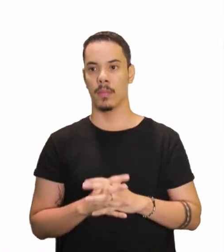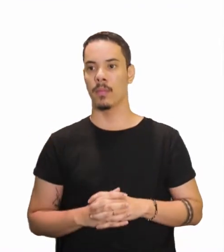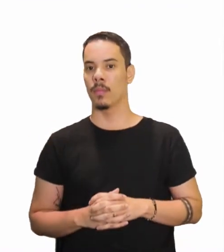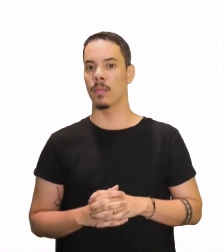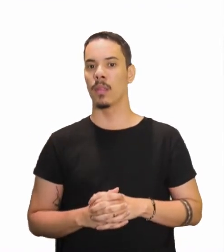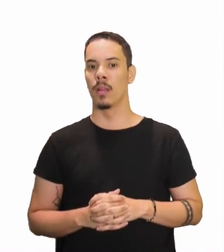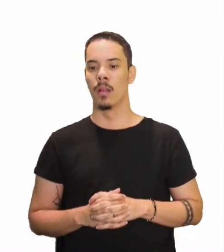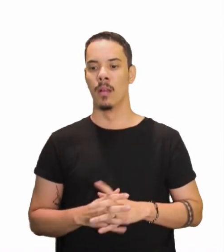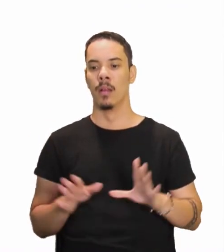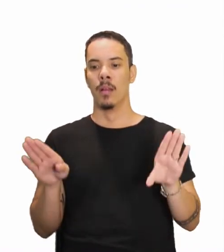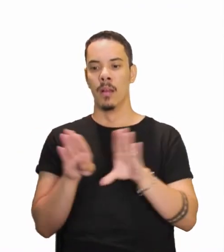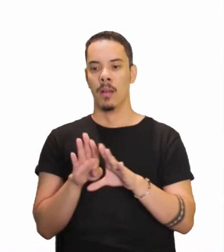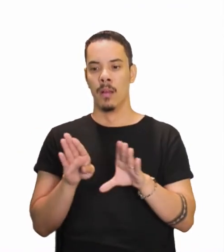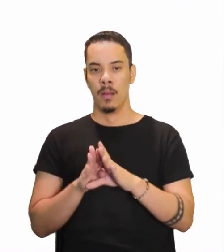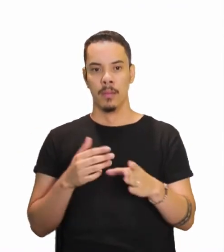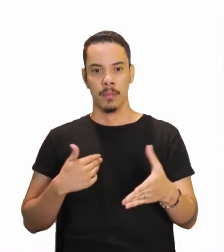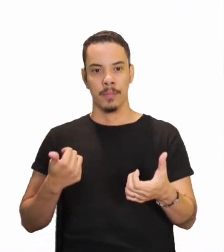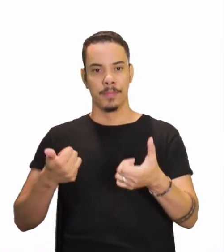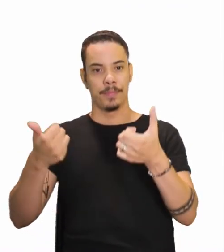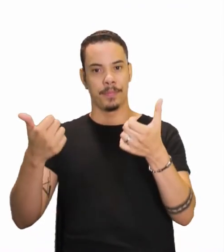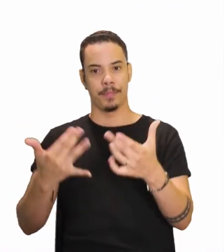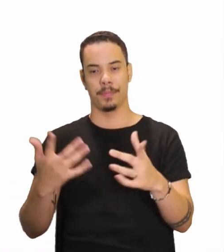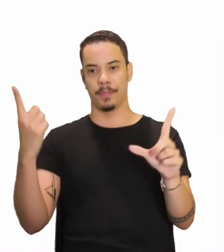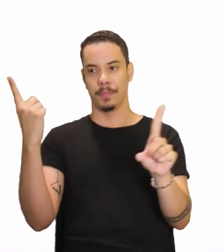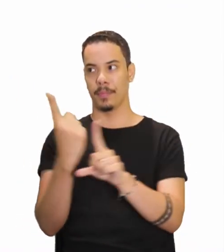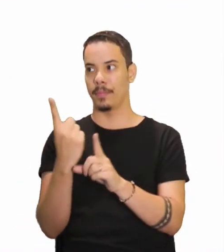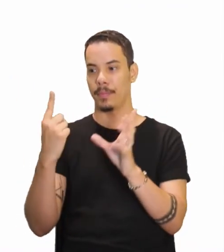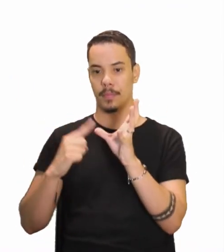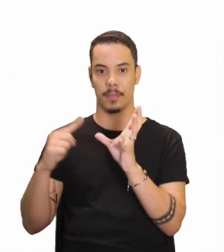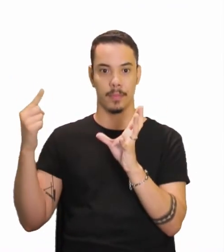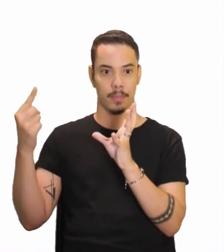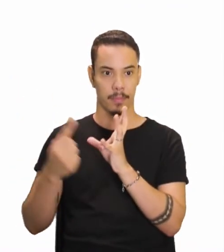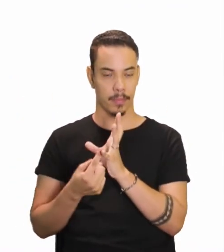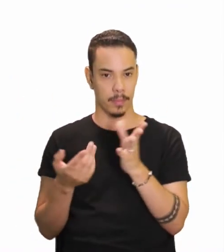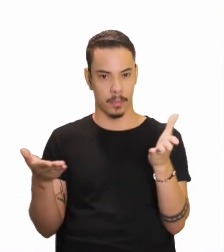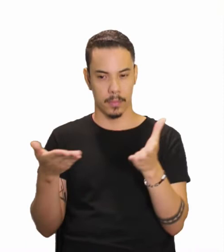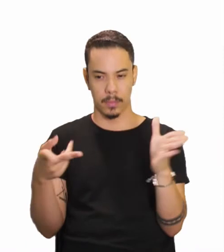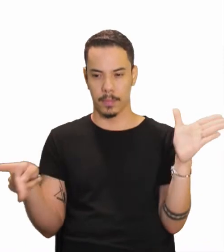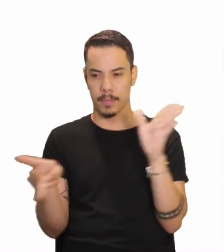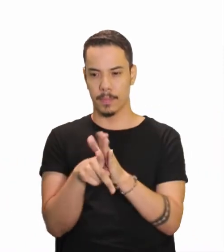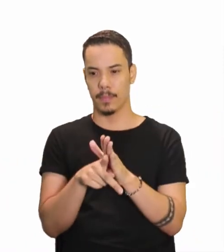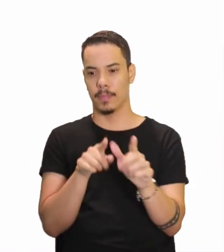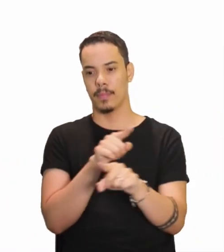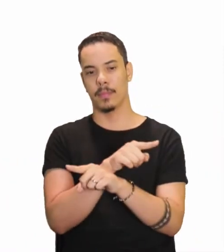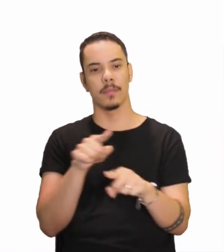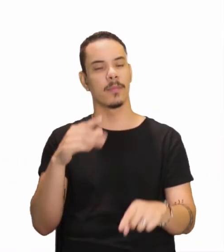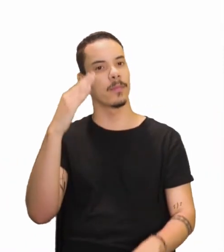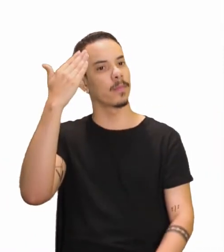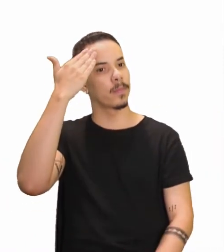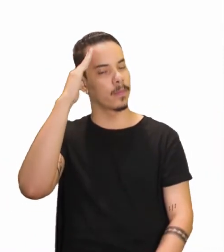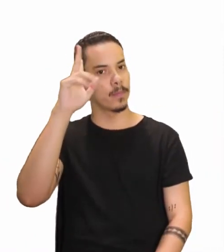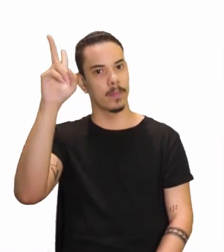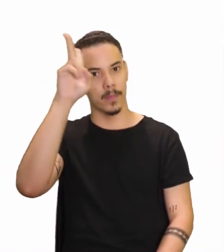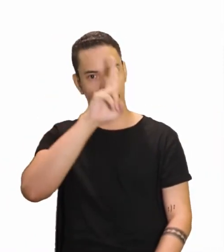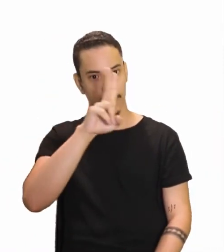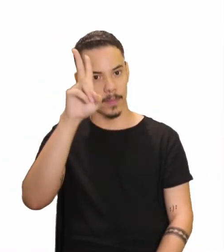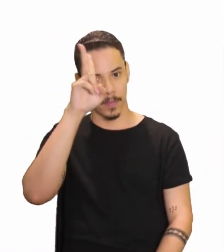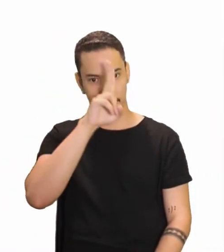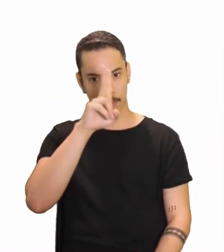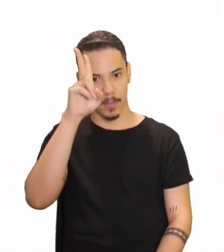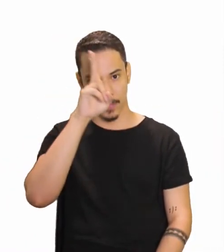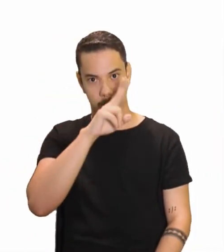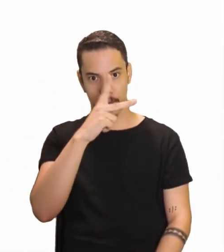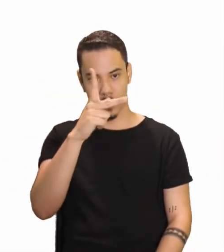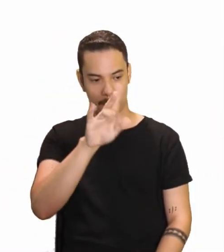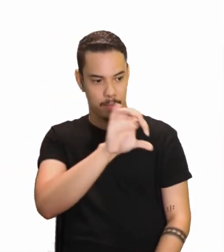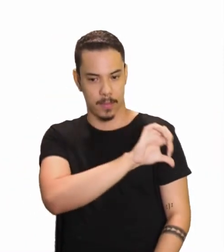Ok. E aí nós vamos seguindo para os encontros agora das consoantes. Ah, tá lembrando lá, né, do seu